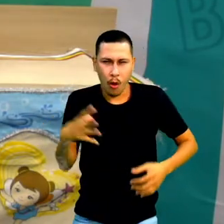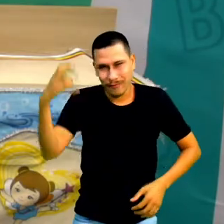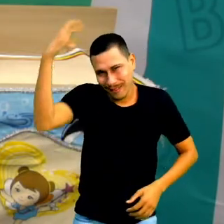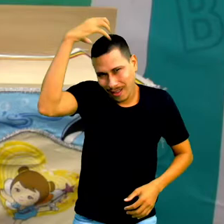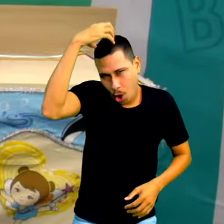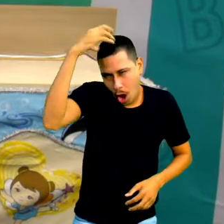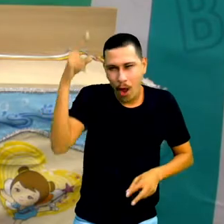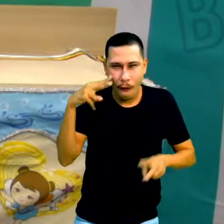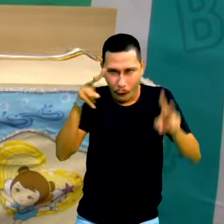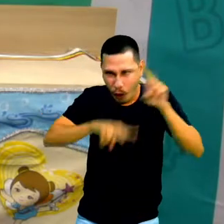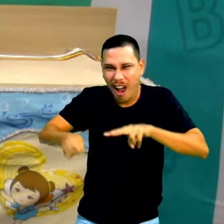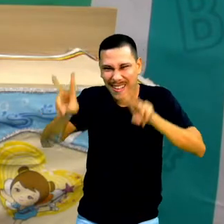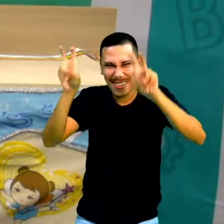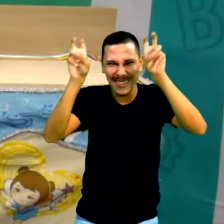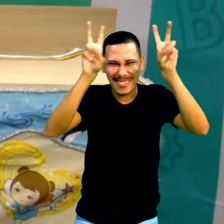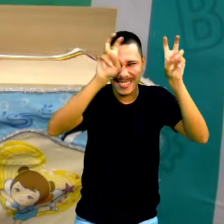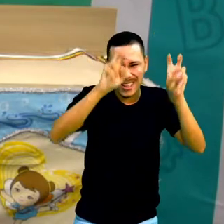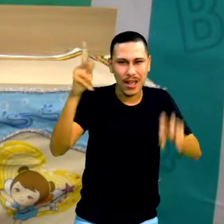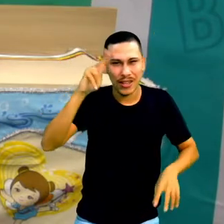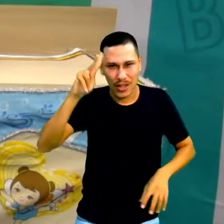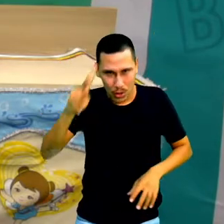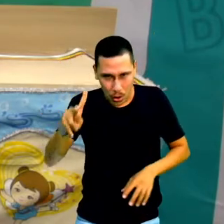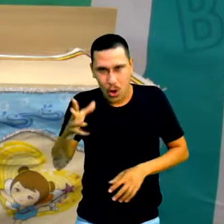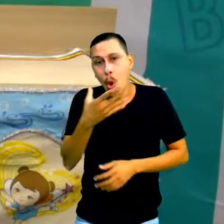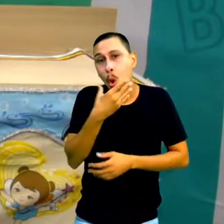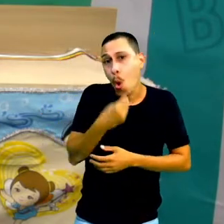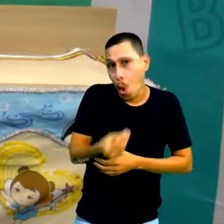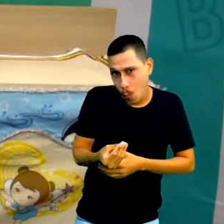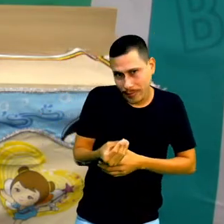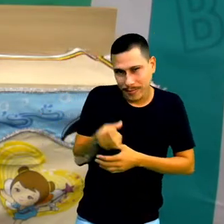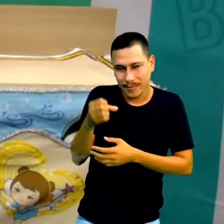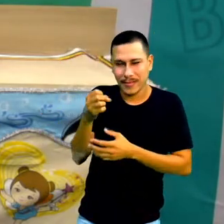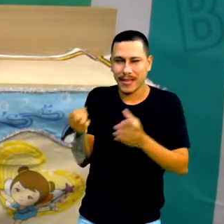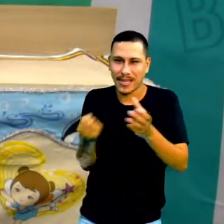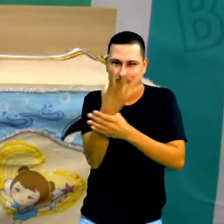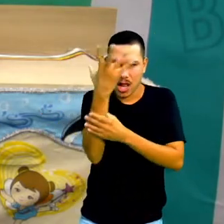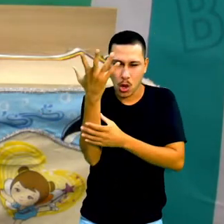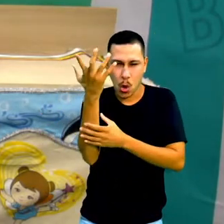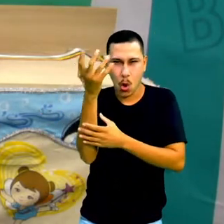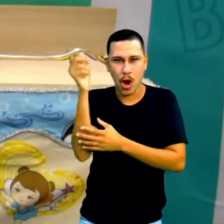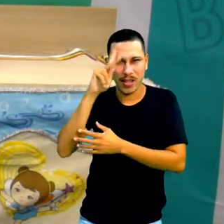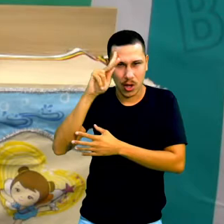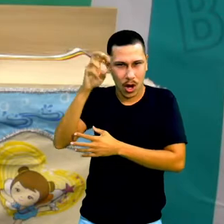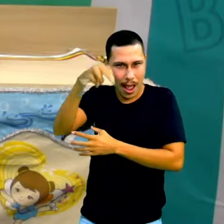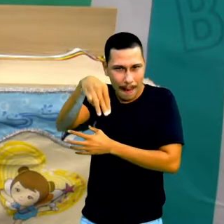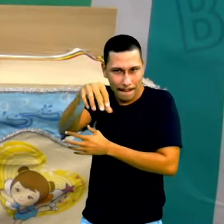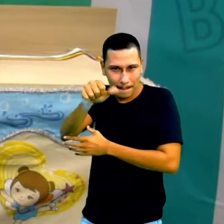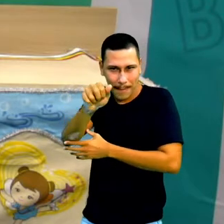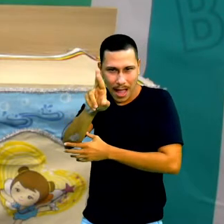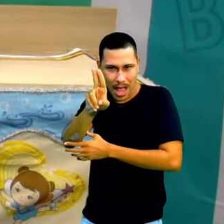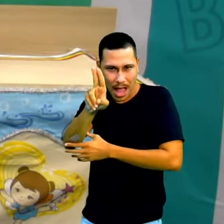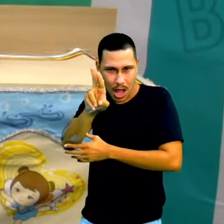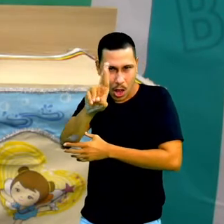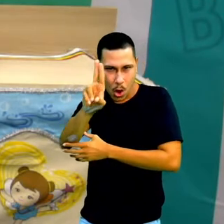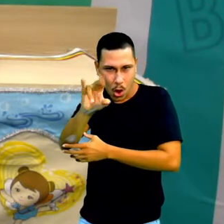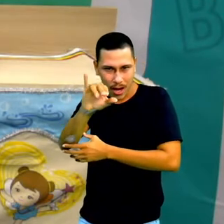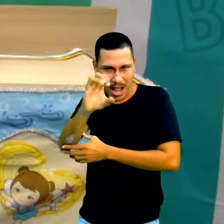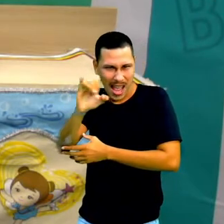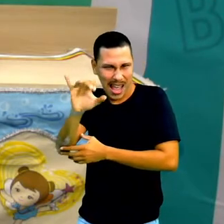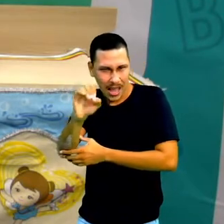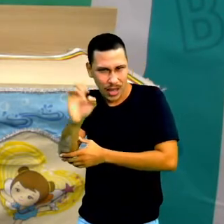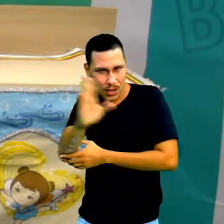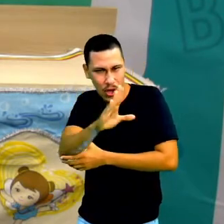é, ó, a história de Maurício de Souza, Leiturinha. Que legal. É um